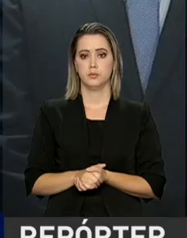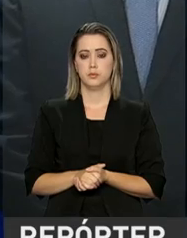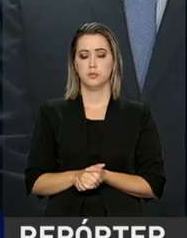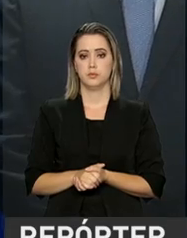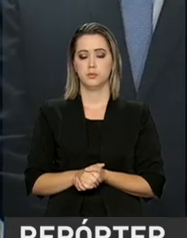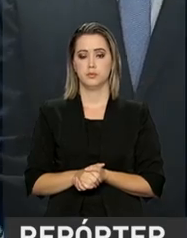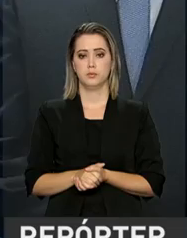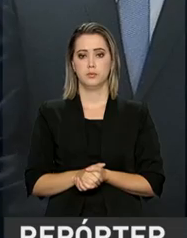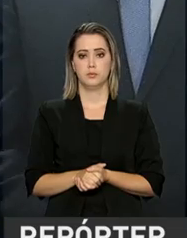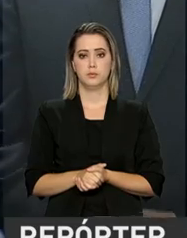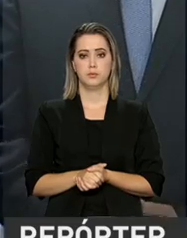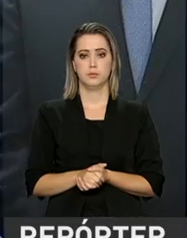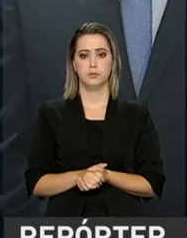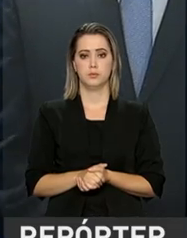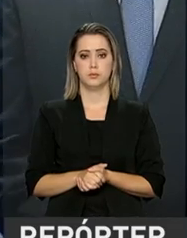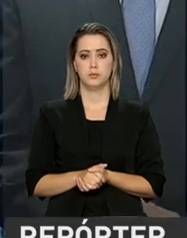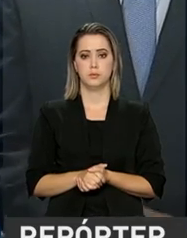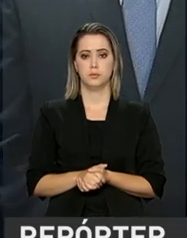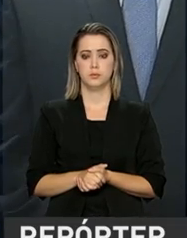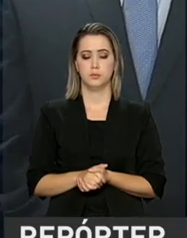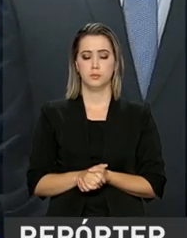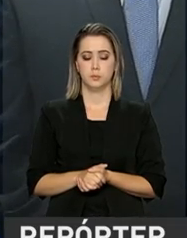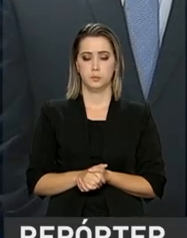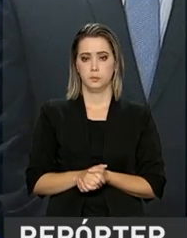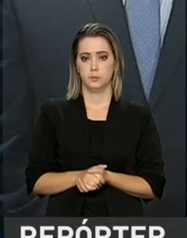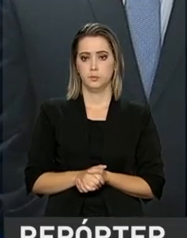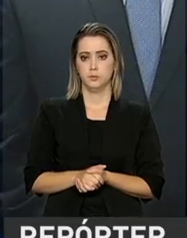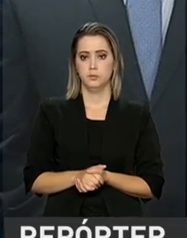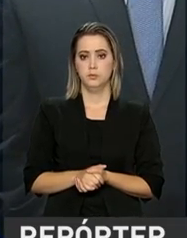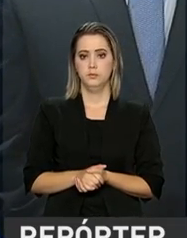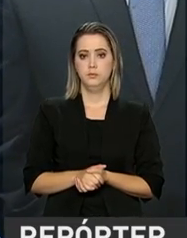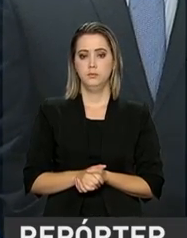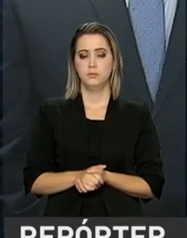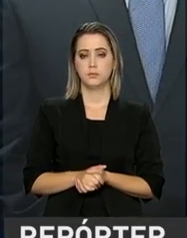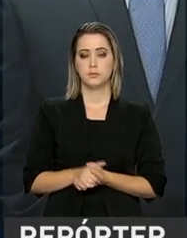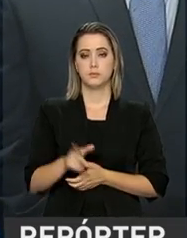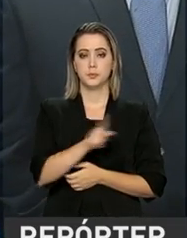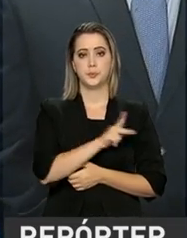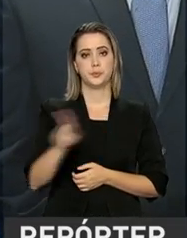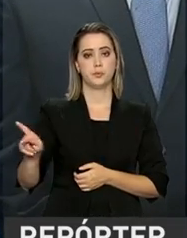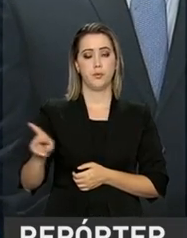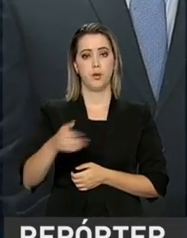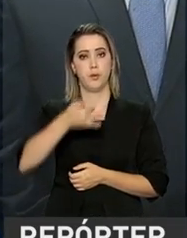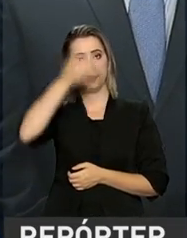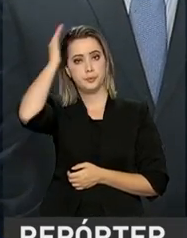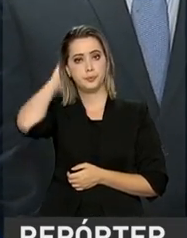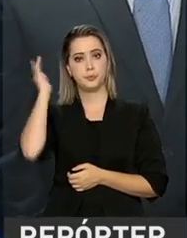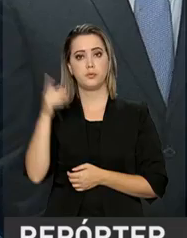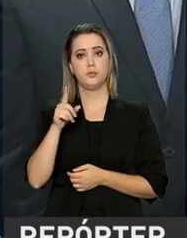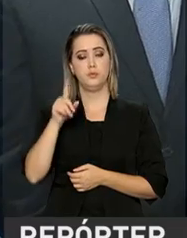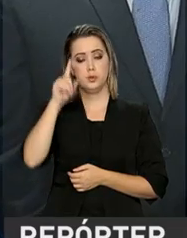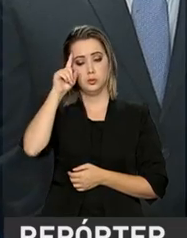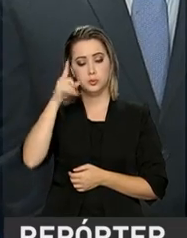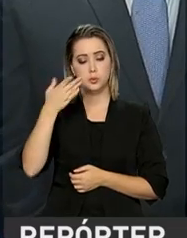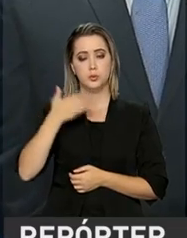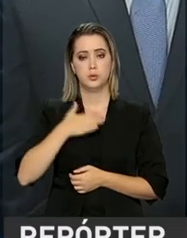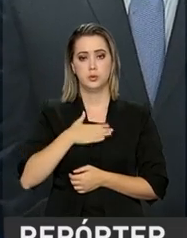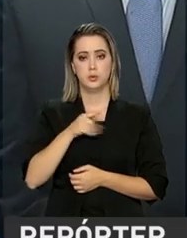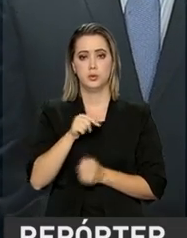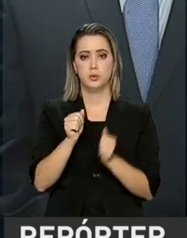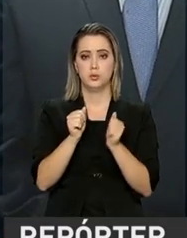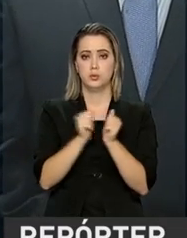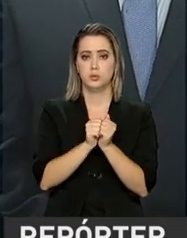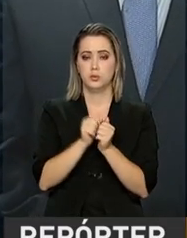ministro incumbiu-me o senhor presidente da república em companhia do ministro do